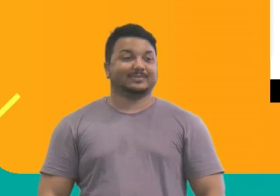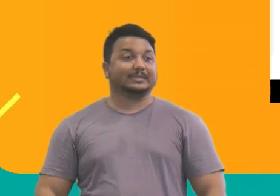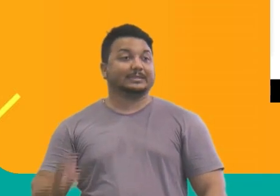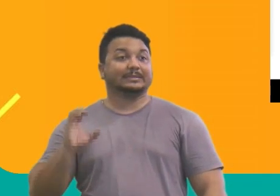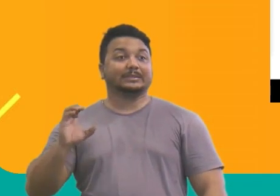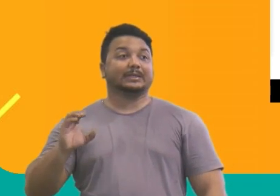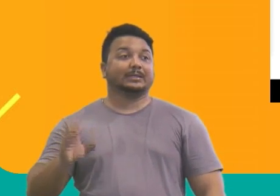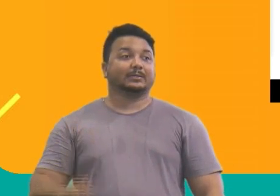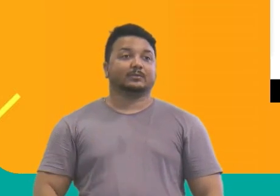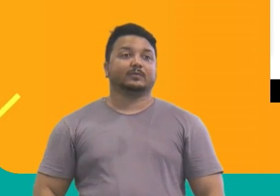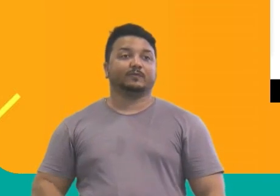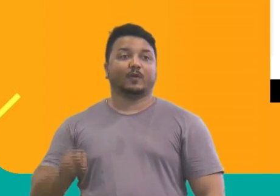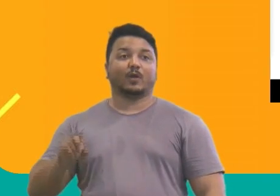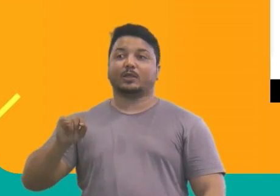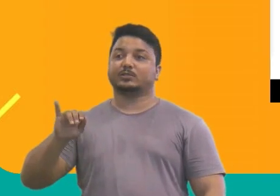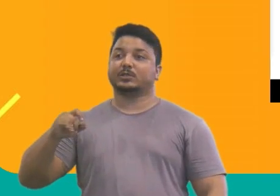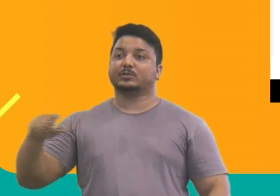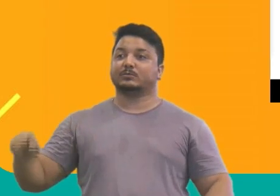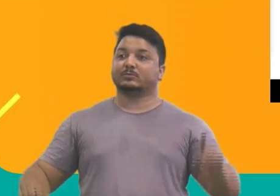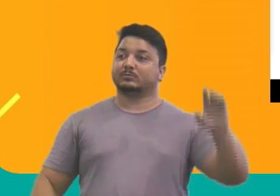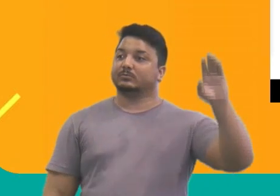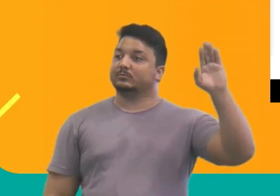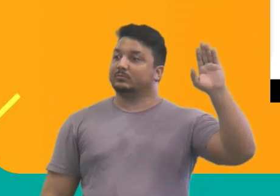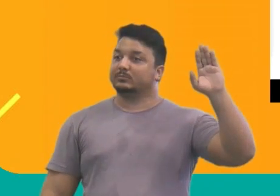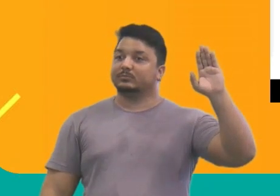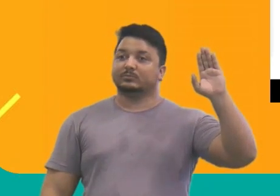C, volatização?